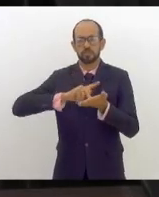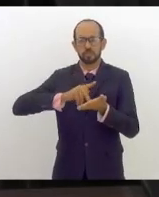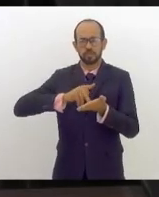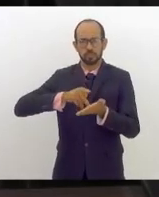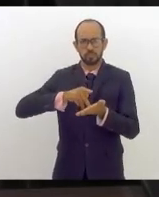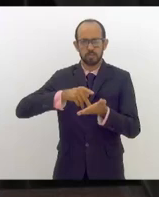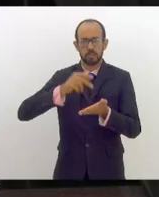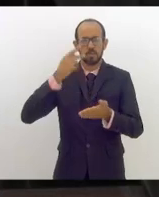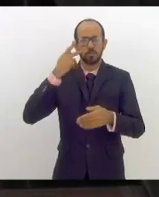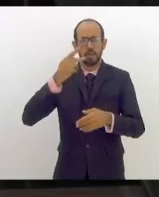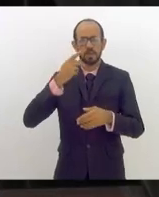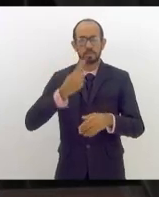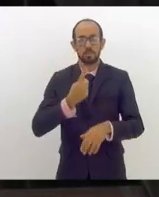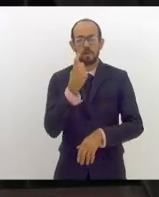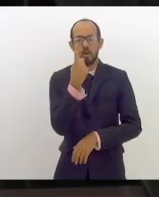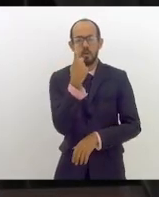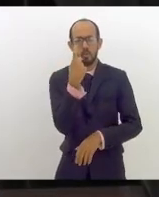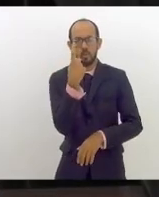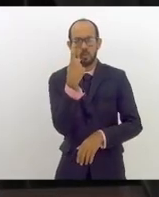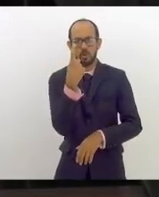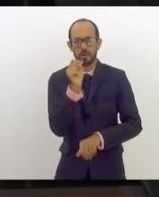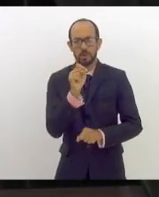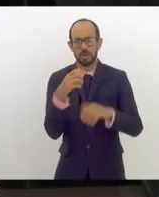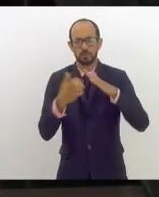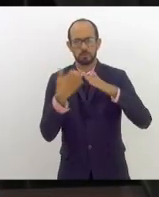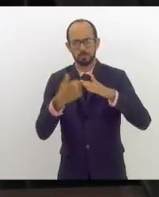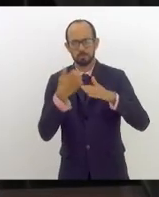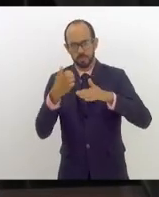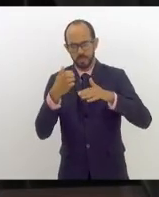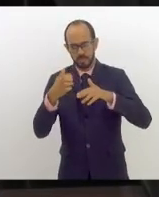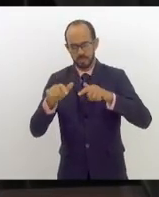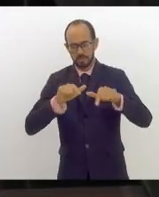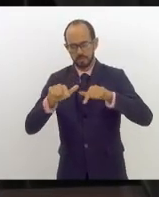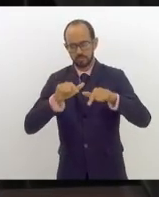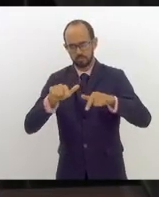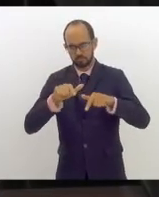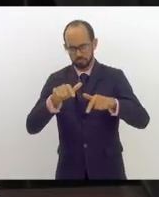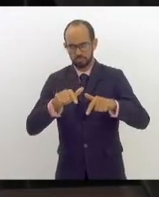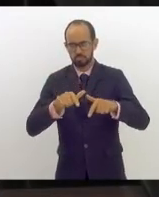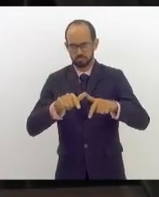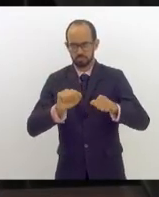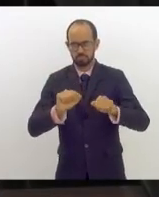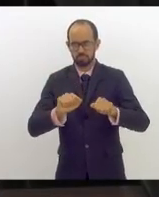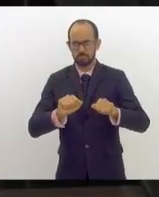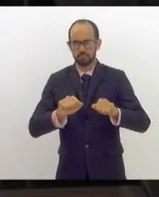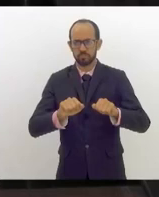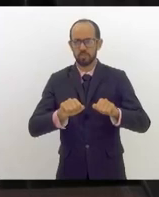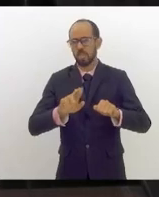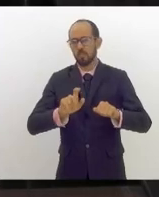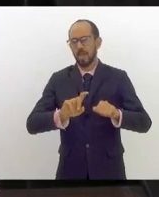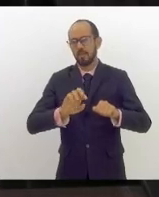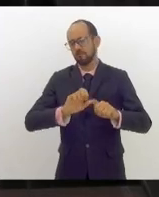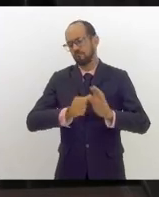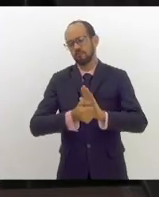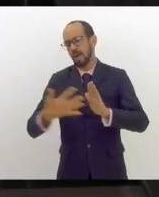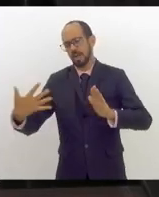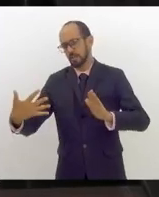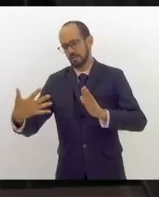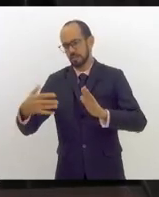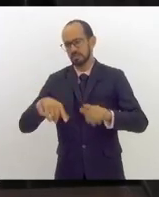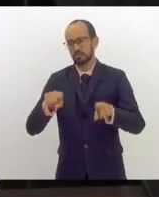só possa ver uma única subsidiária e não várias subsidiárias né e que aqui também né